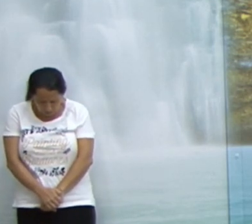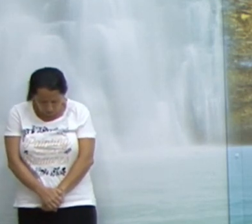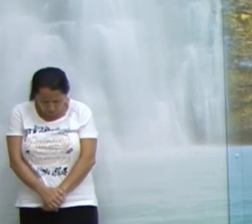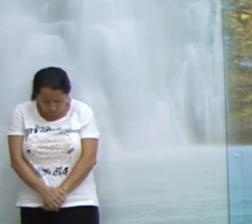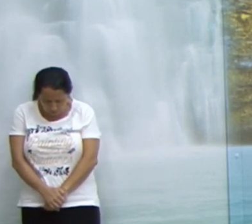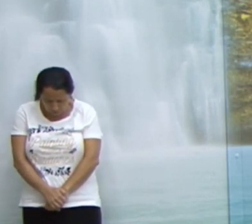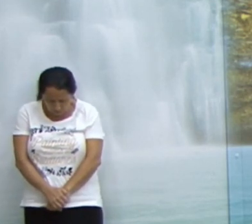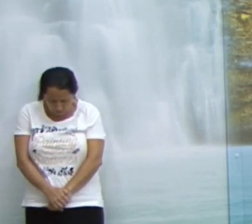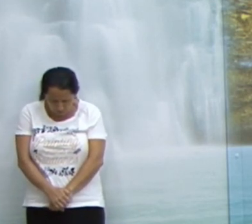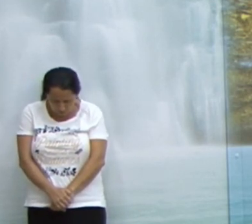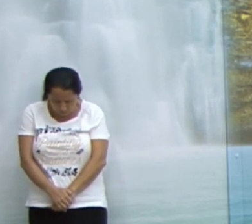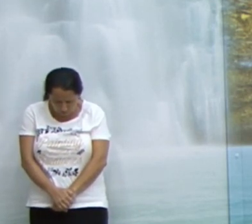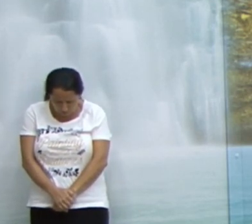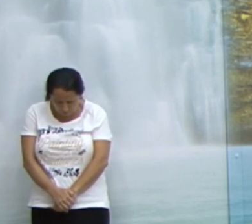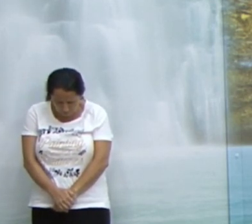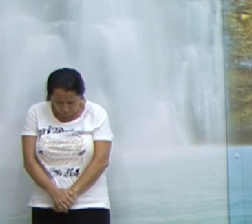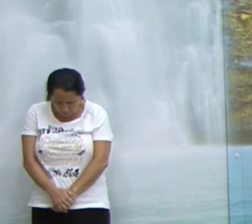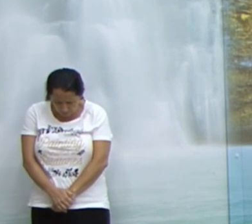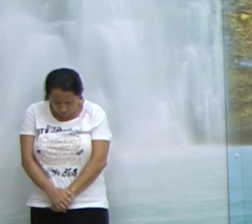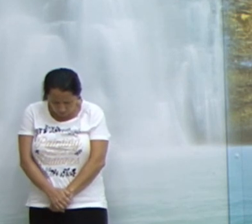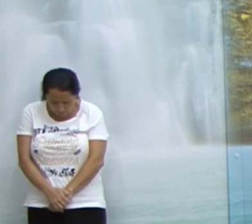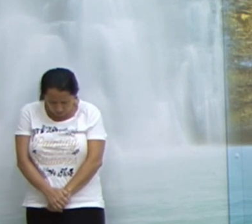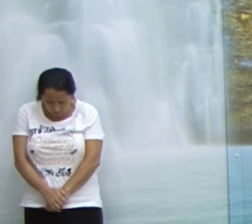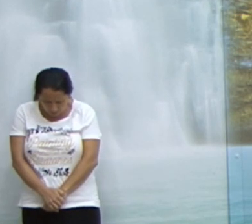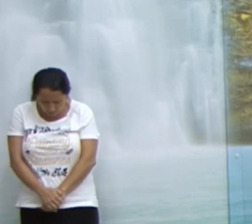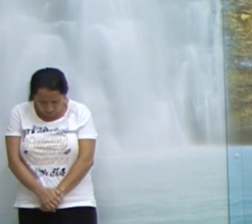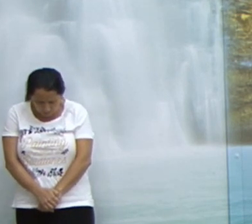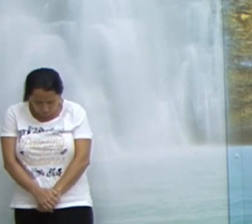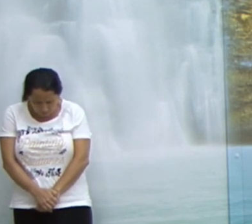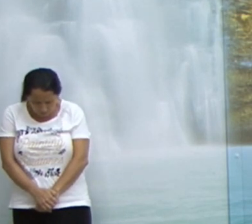venda. A noiva não é prostituta.